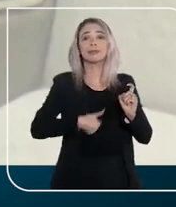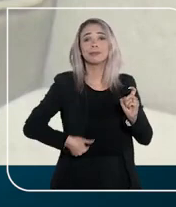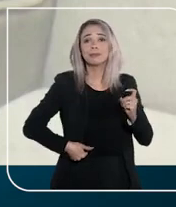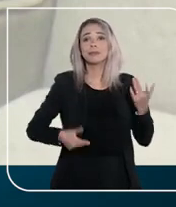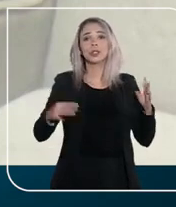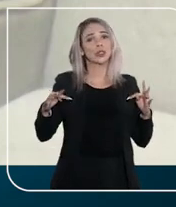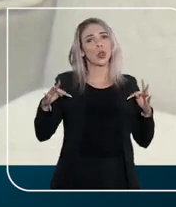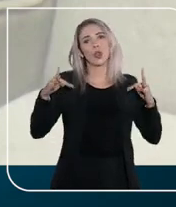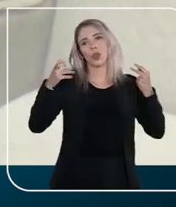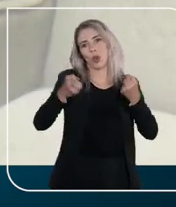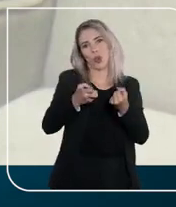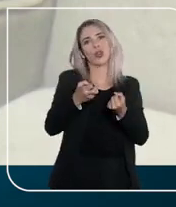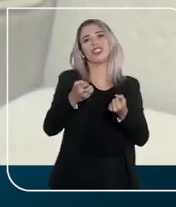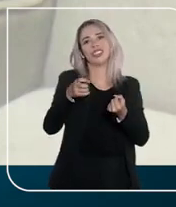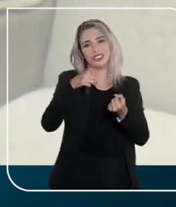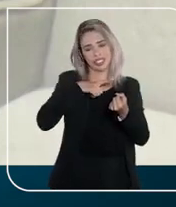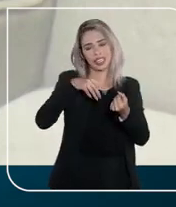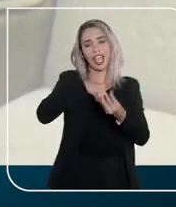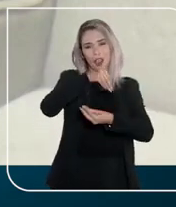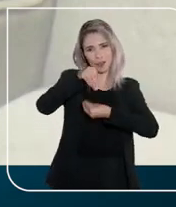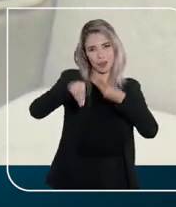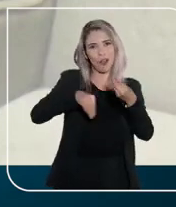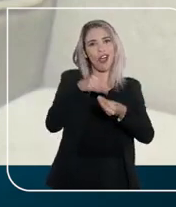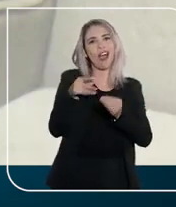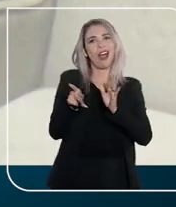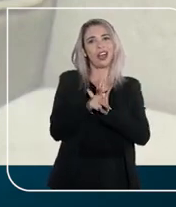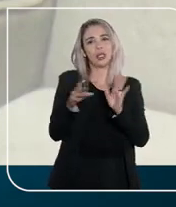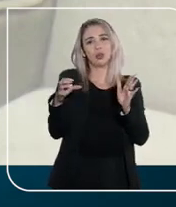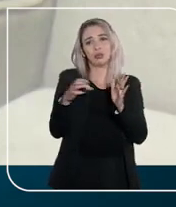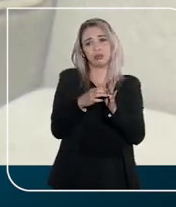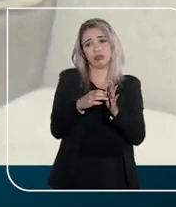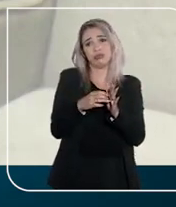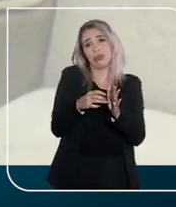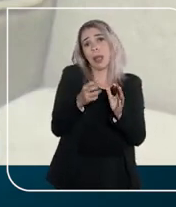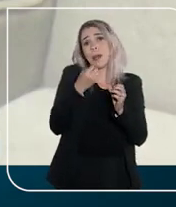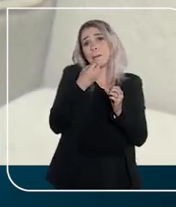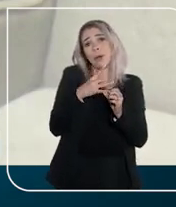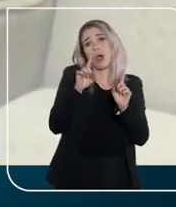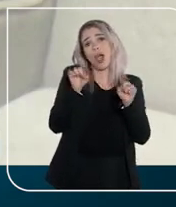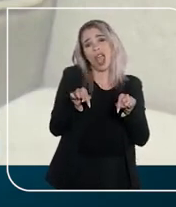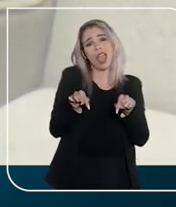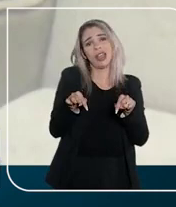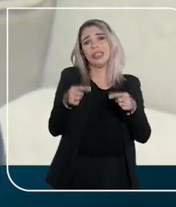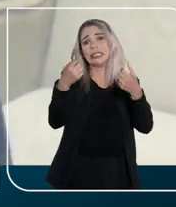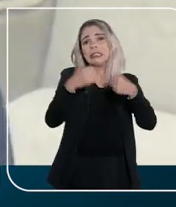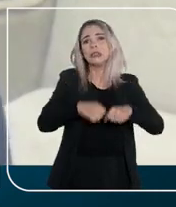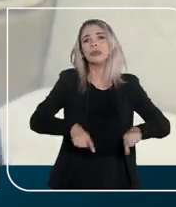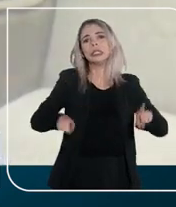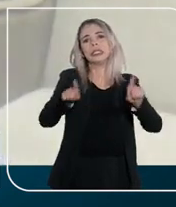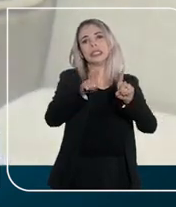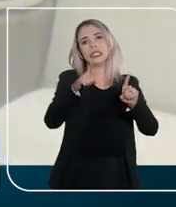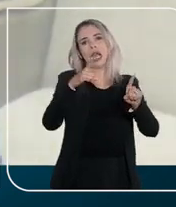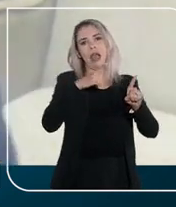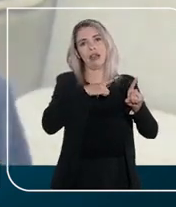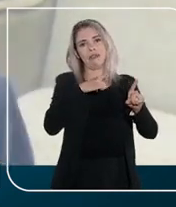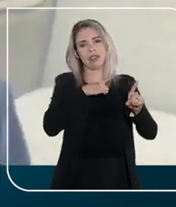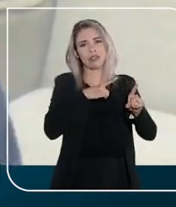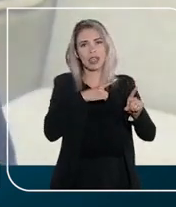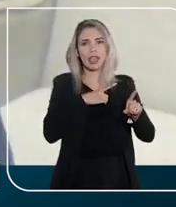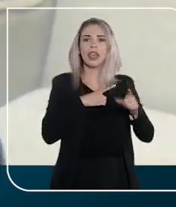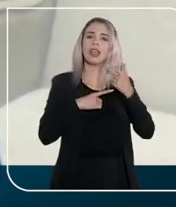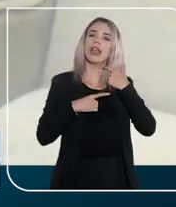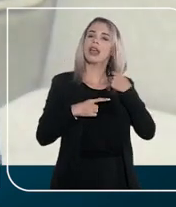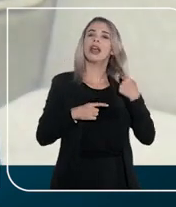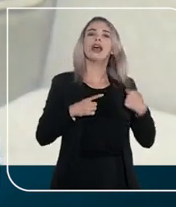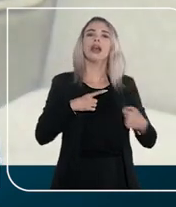para todos os envolvidos no concurso público. Porque, assim, o ideal é que não houvesse a necessidade do concurso seguir